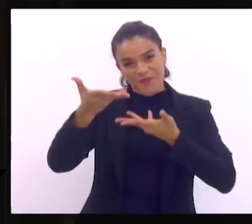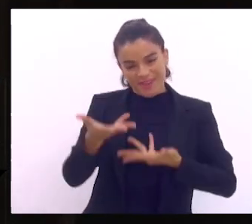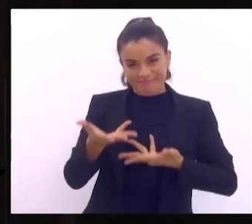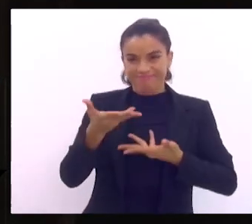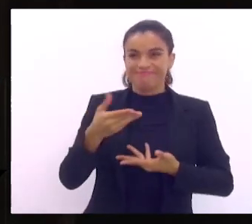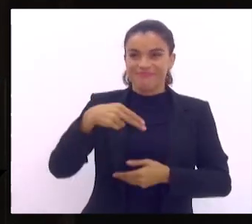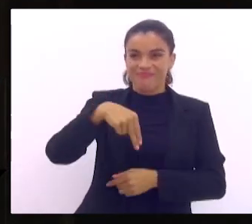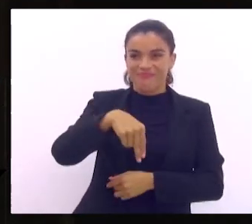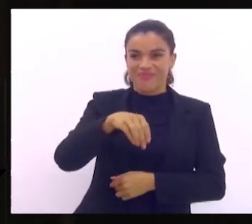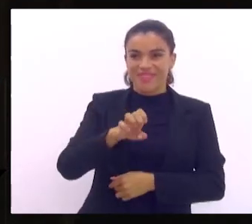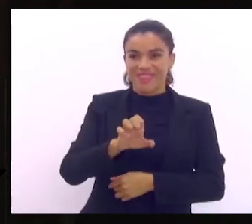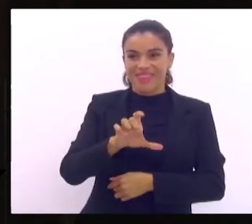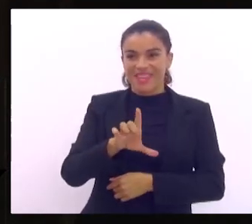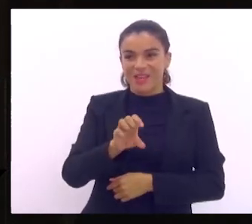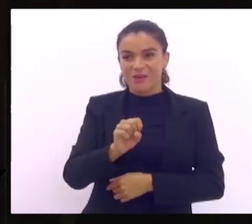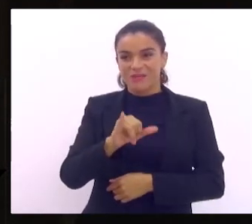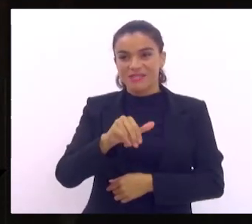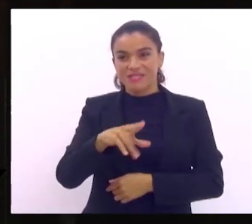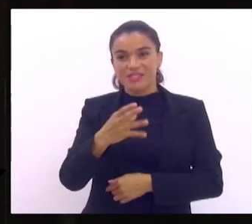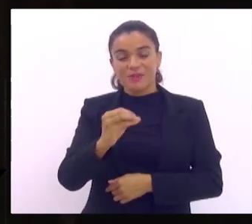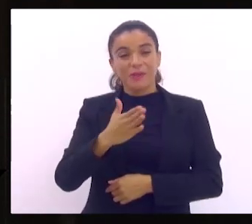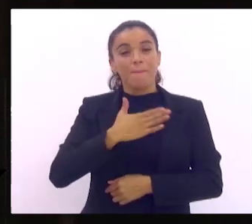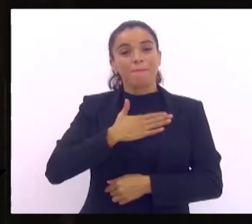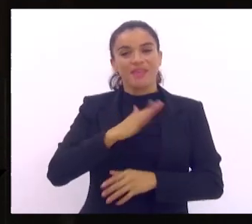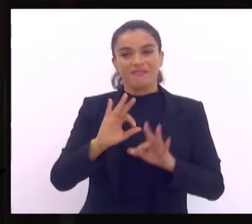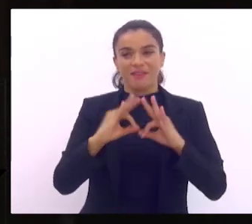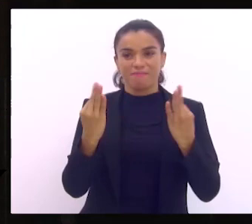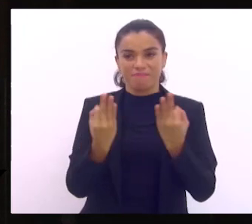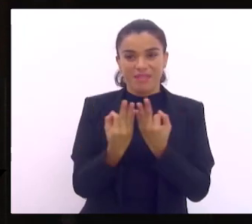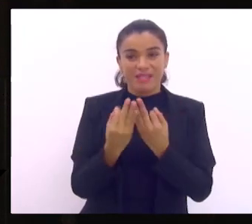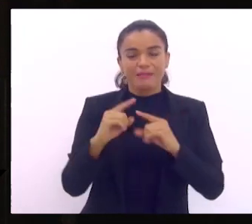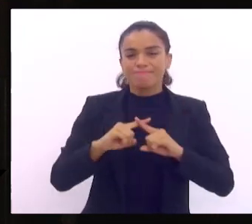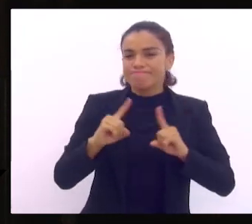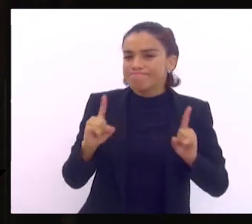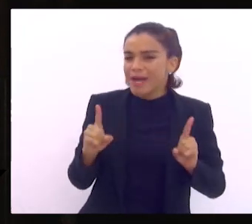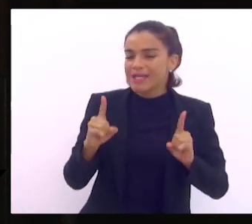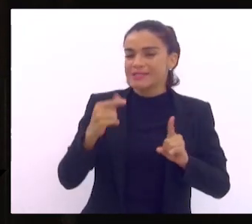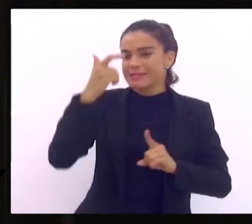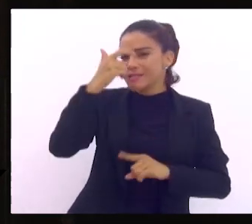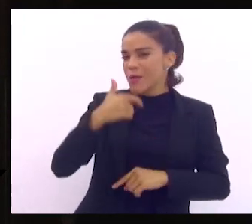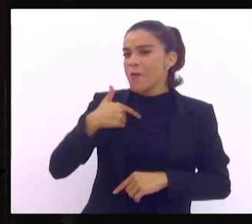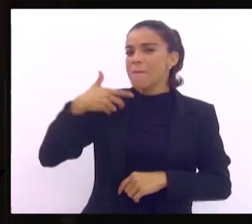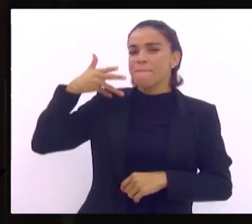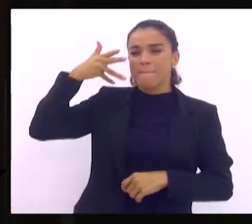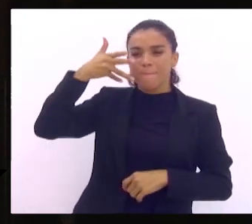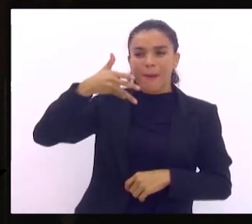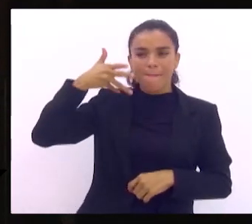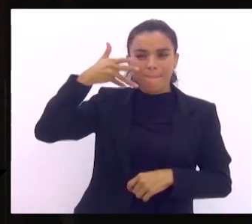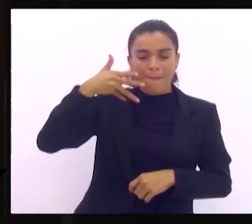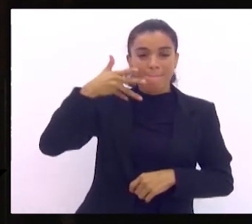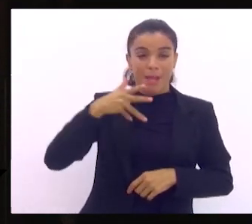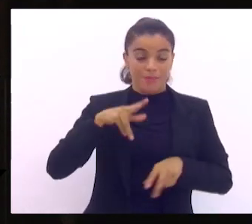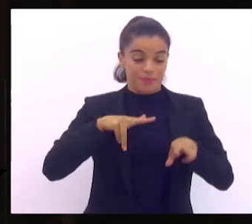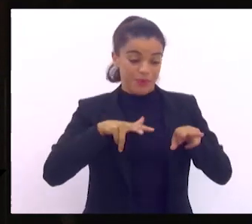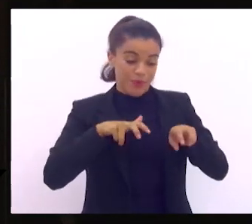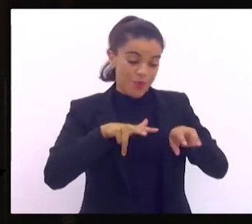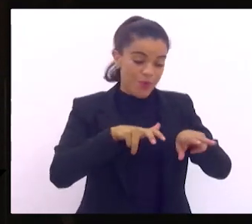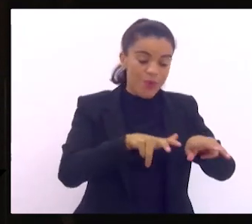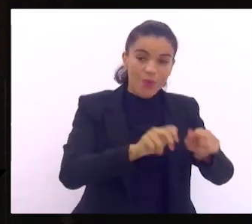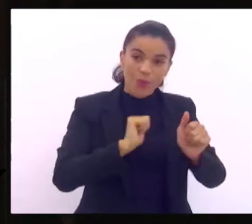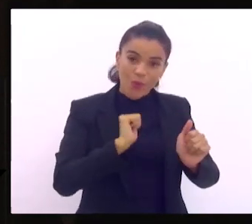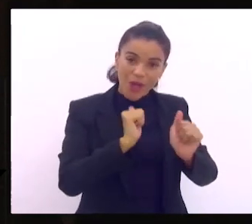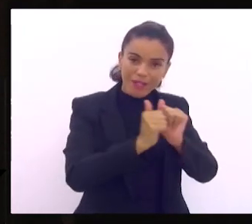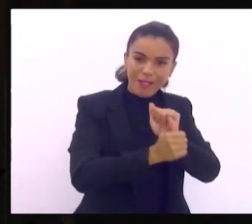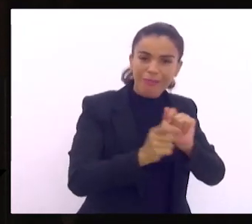querido Nelsinho da minha família, mas eu venho falar porque o atletismo é